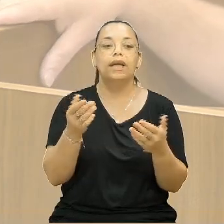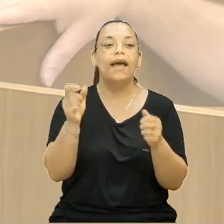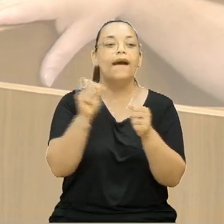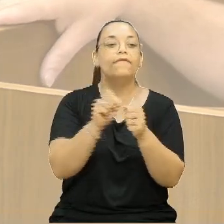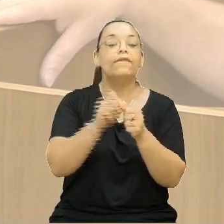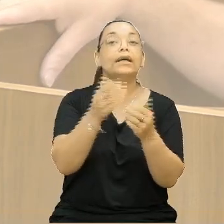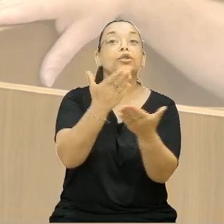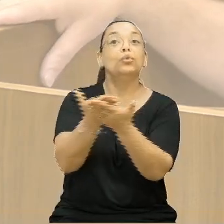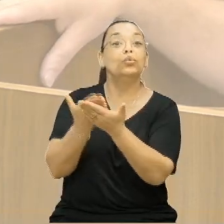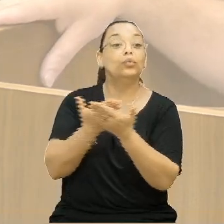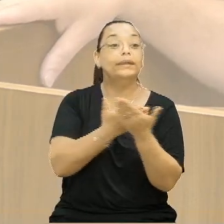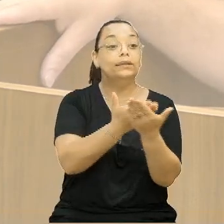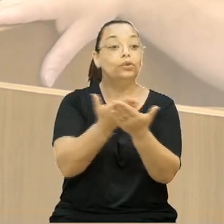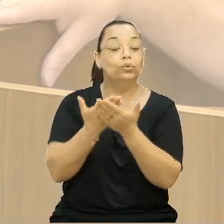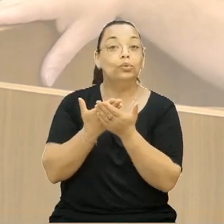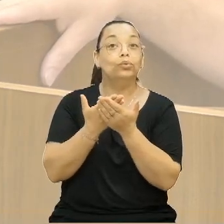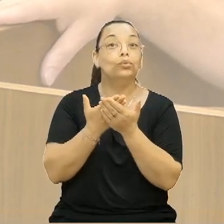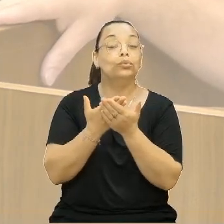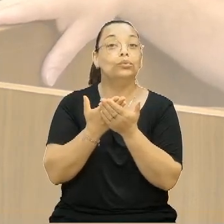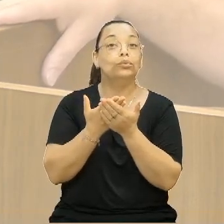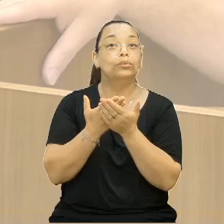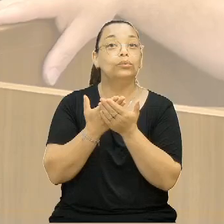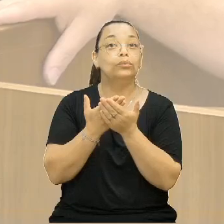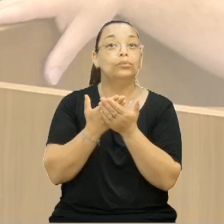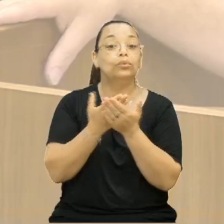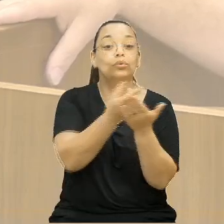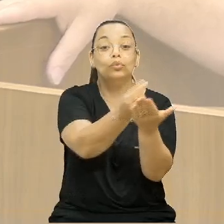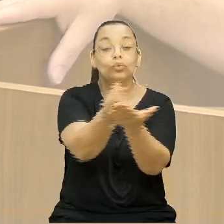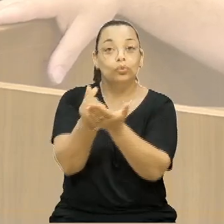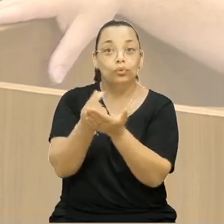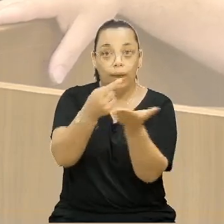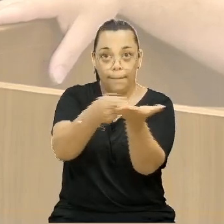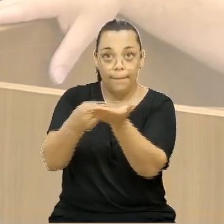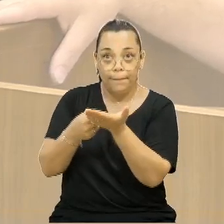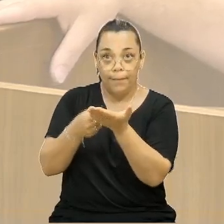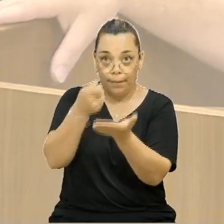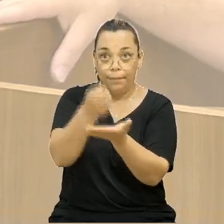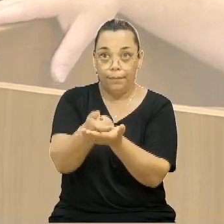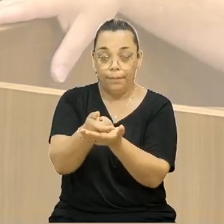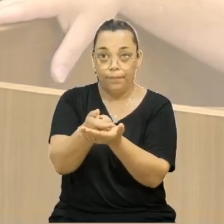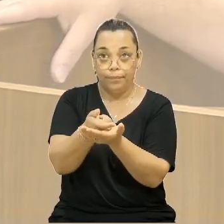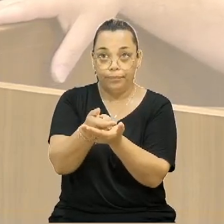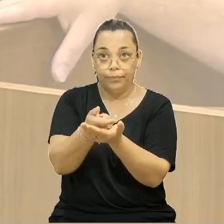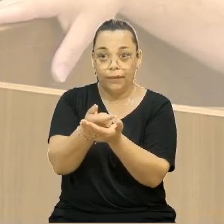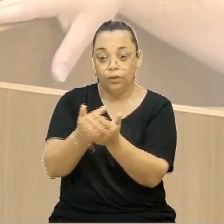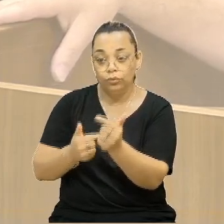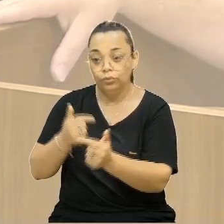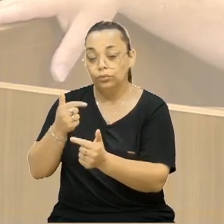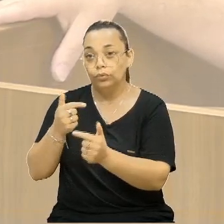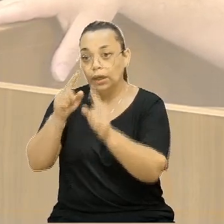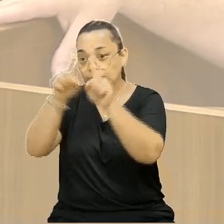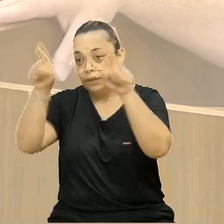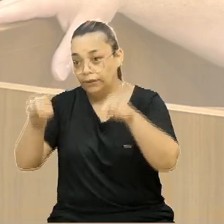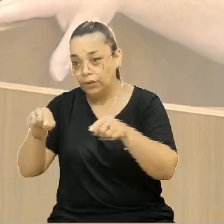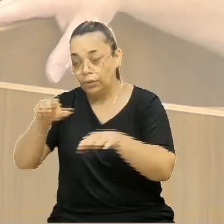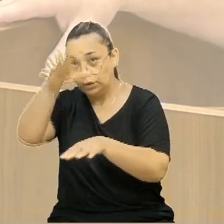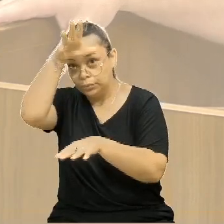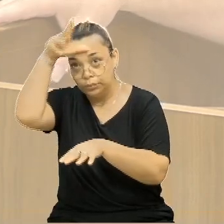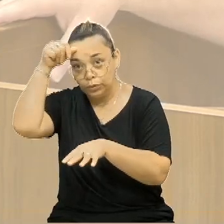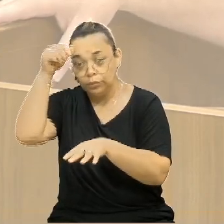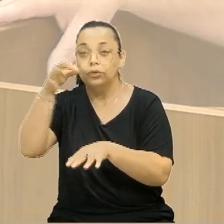esse estudo, vereador D'Ambrosio, da tarifa através de servidores públicos